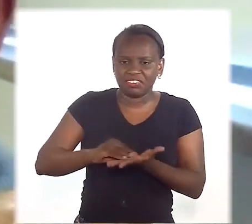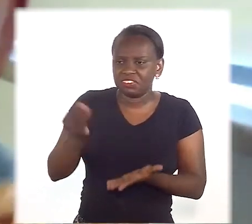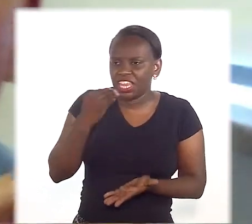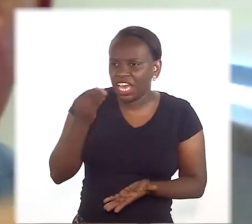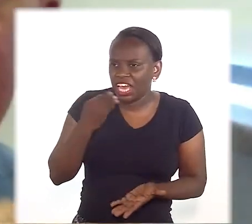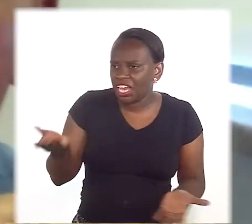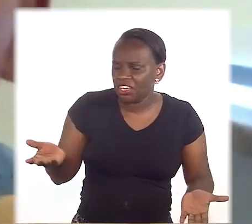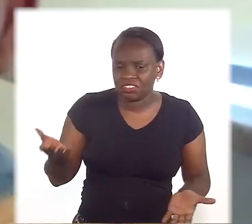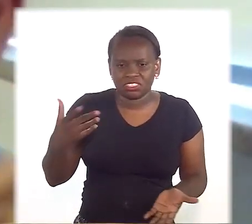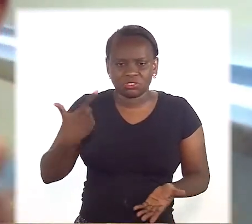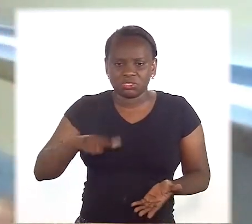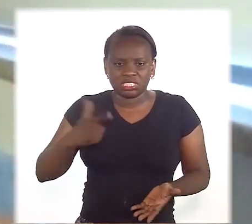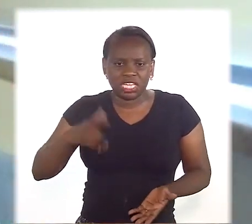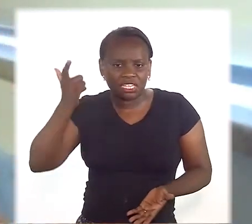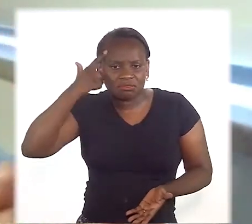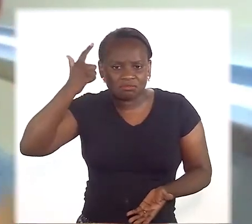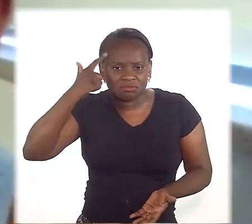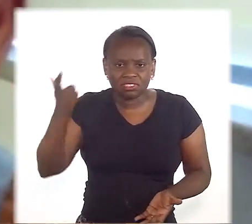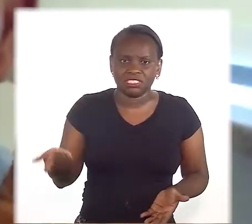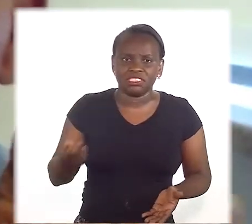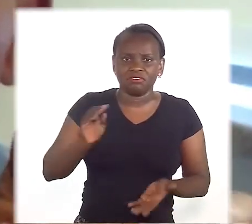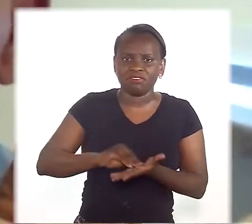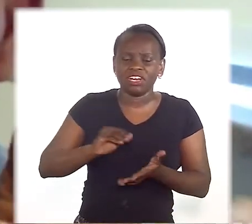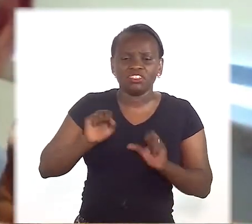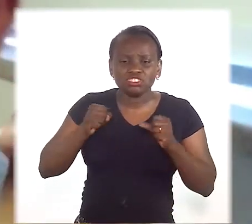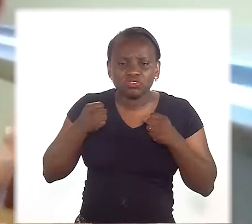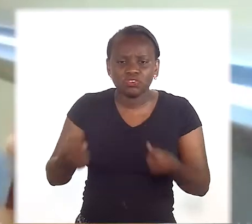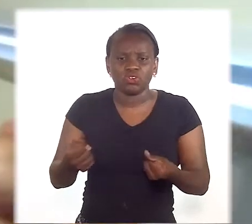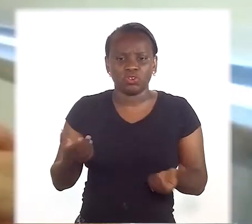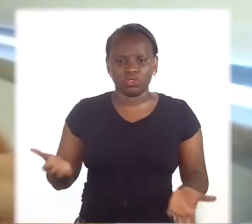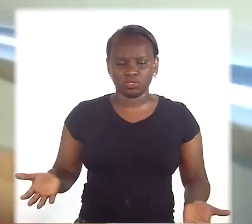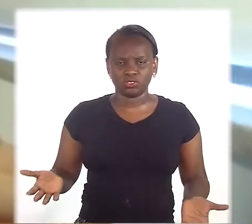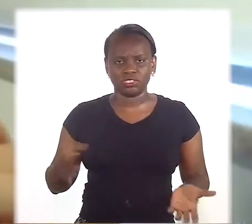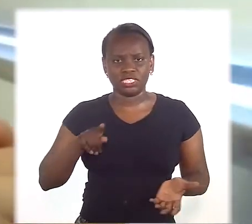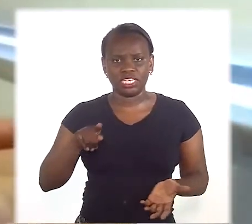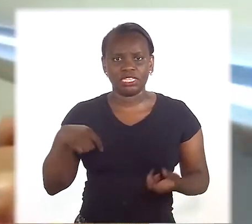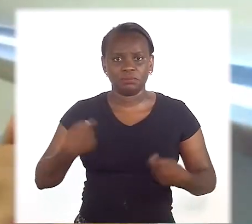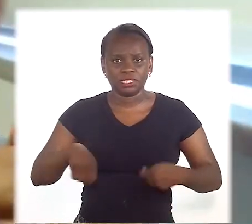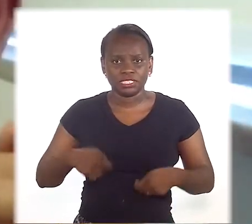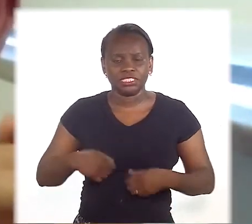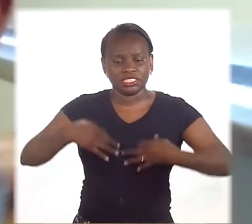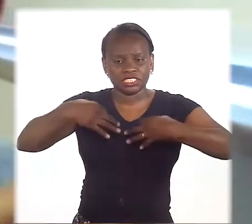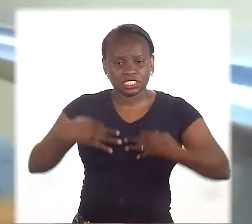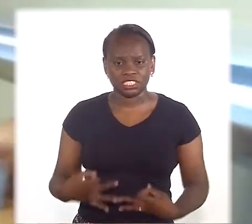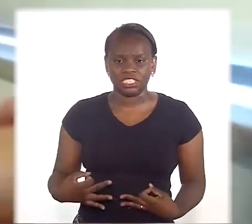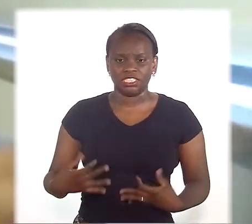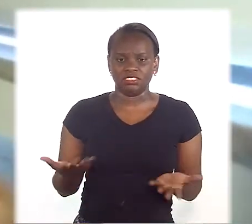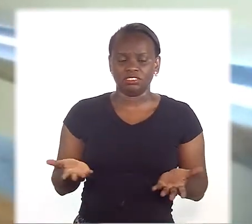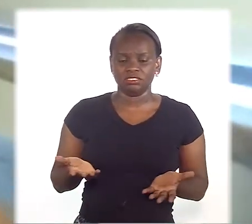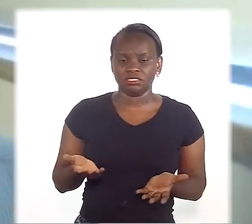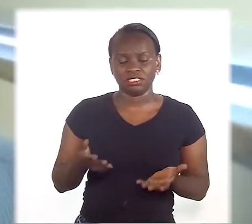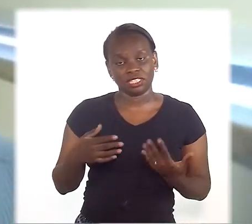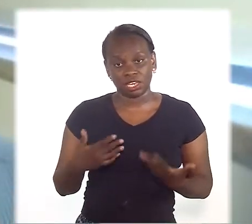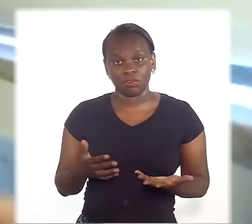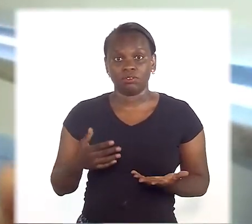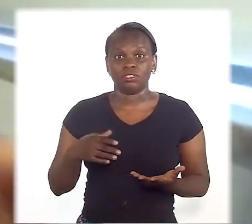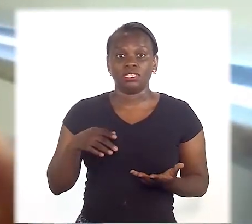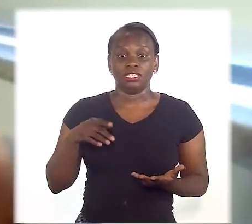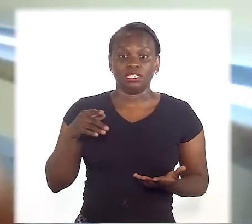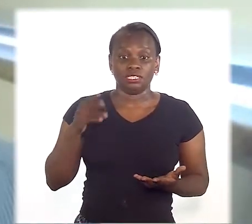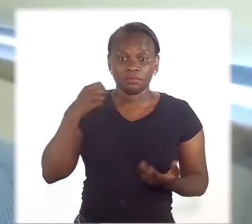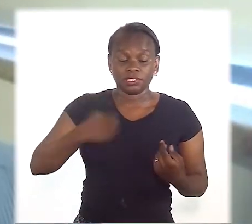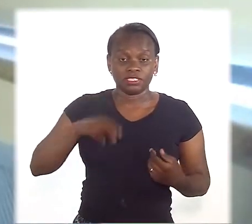de fraqueza, de falta de boa vontade, de por marginalidade, por ser vergonhice.